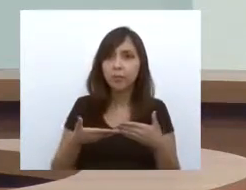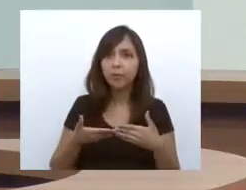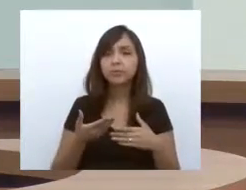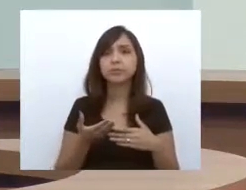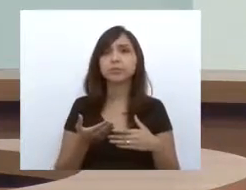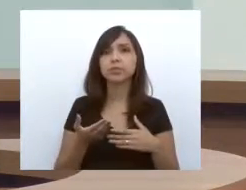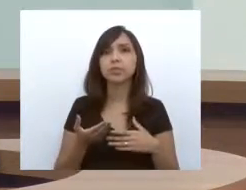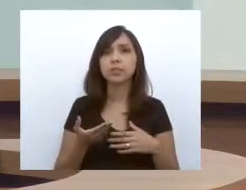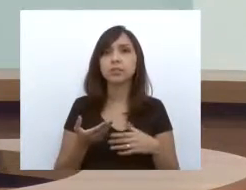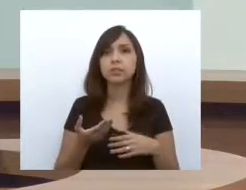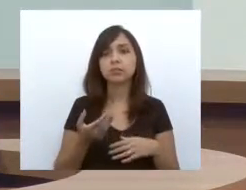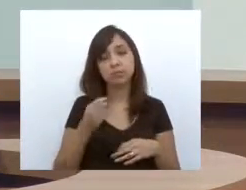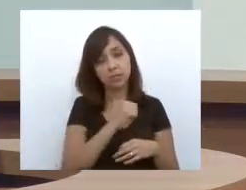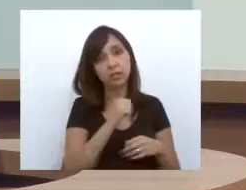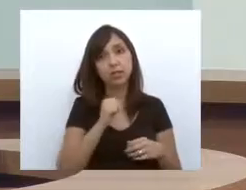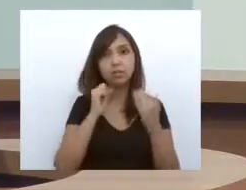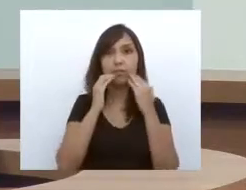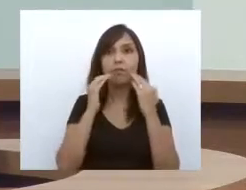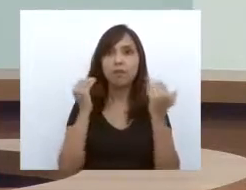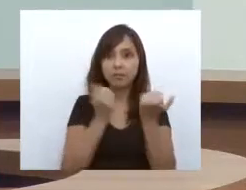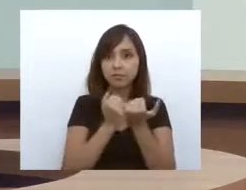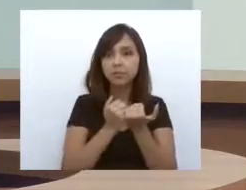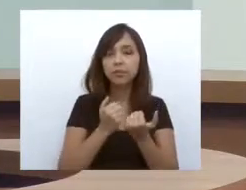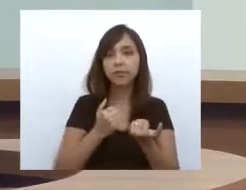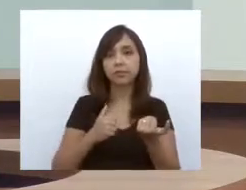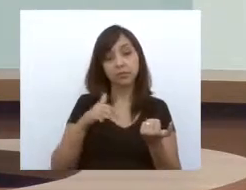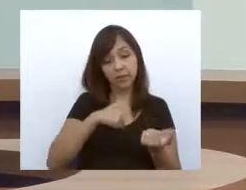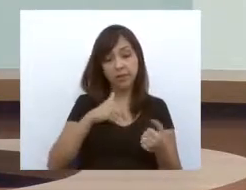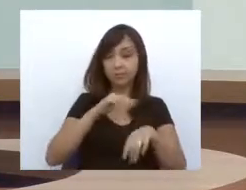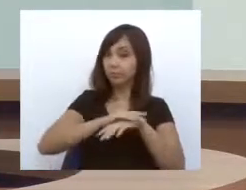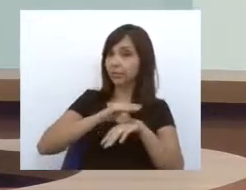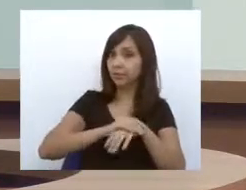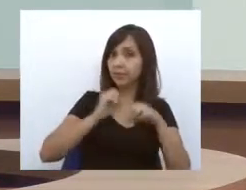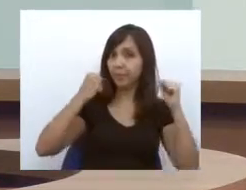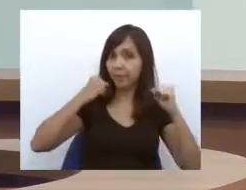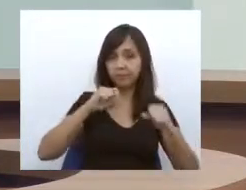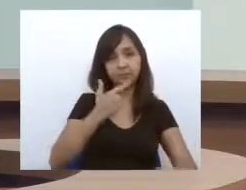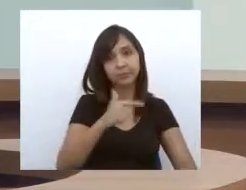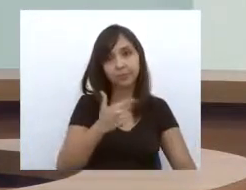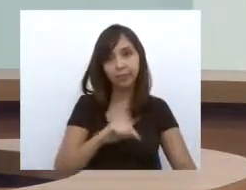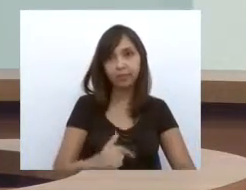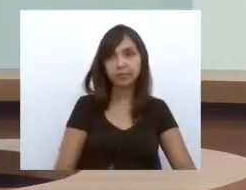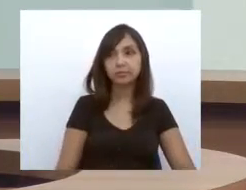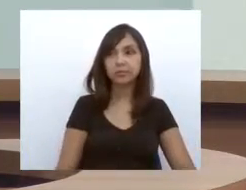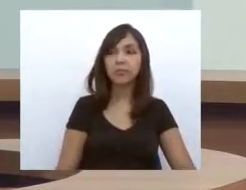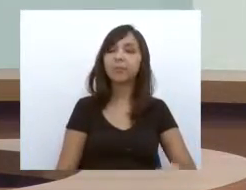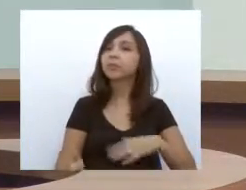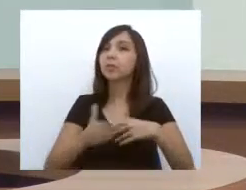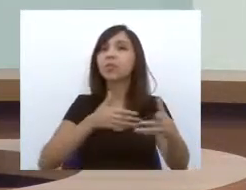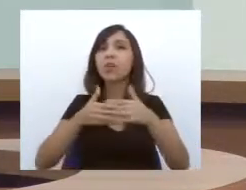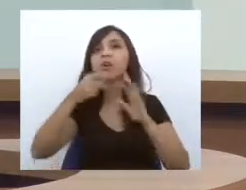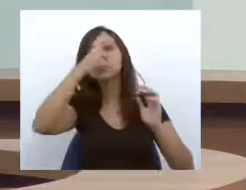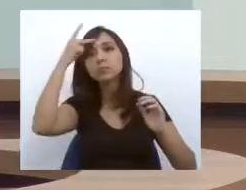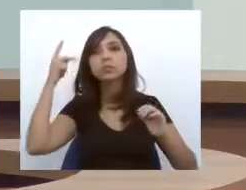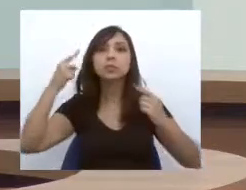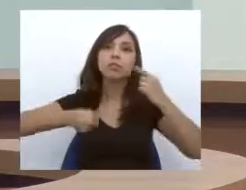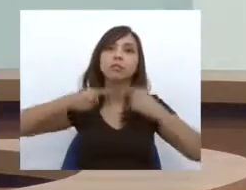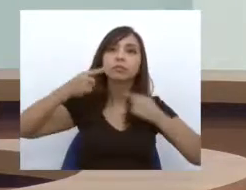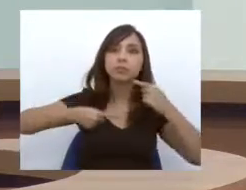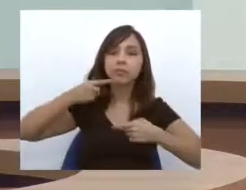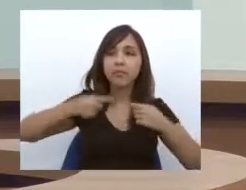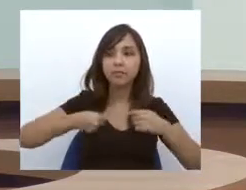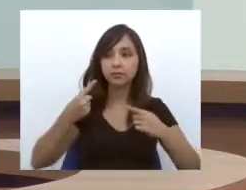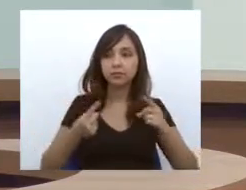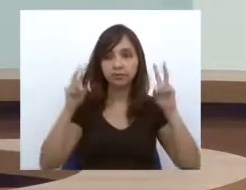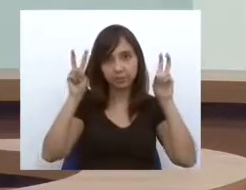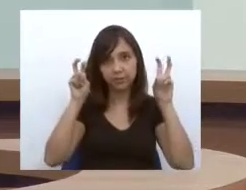como pela Assembleia Legislativa. Infelizmente, esse poder não é nosso. Mas nós estamos aqui à disposição de qualquer pessoa para discutir esse assunto. Porque,